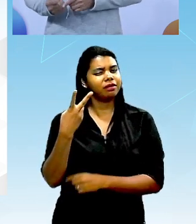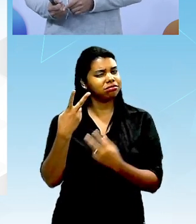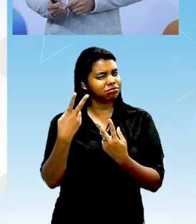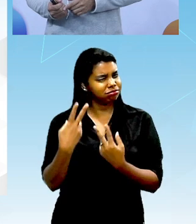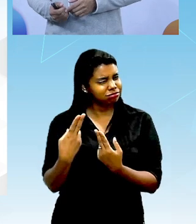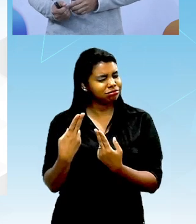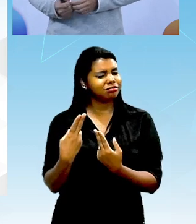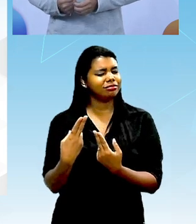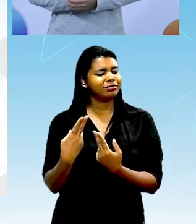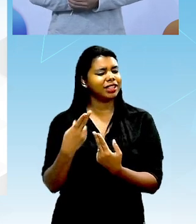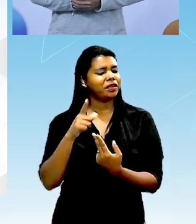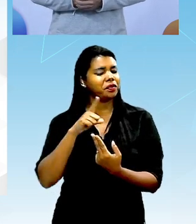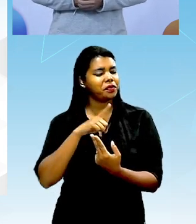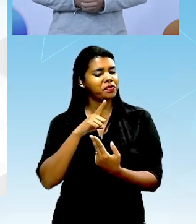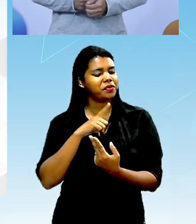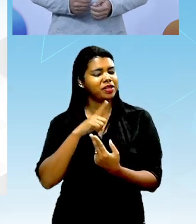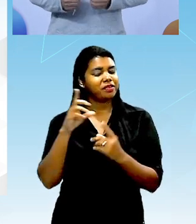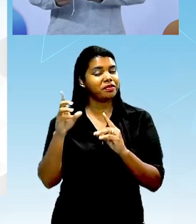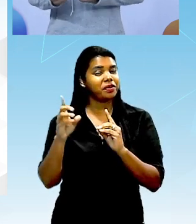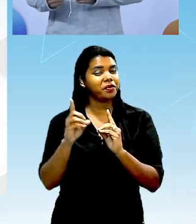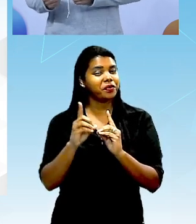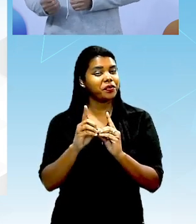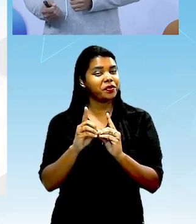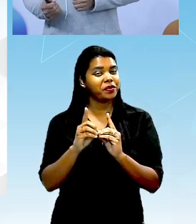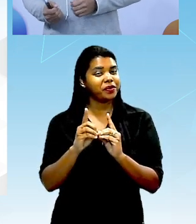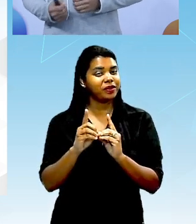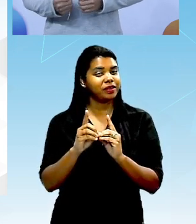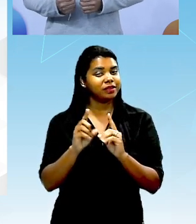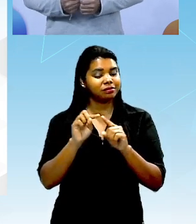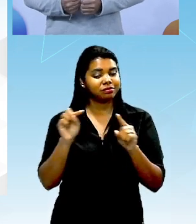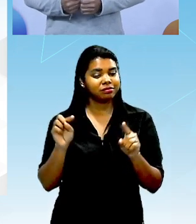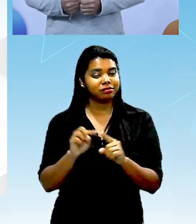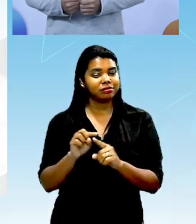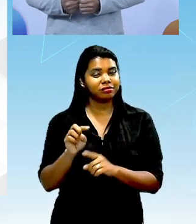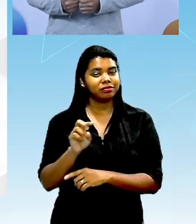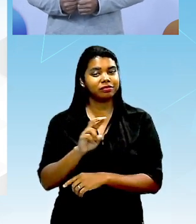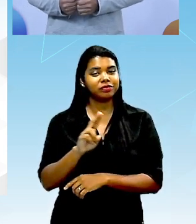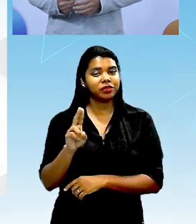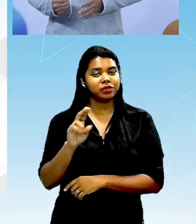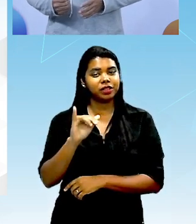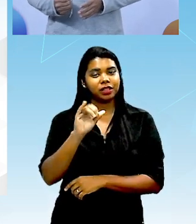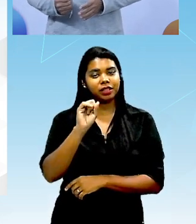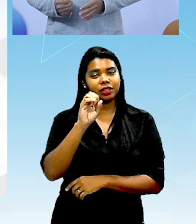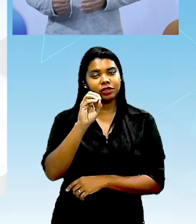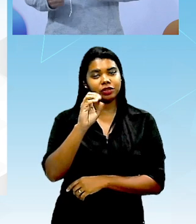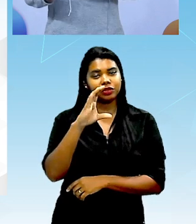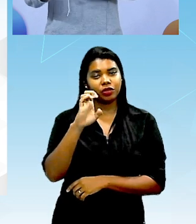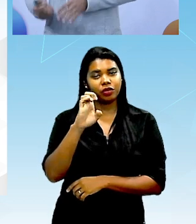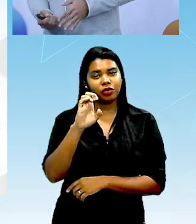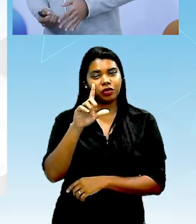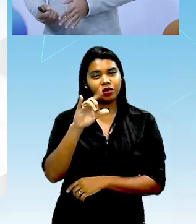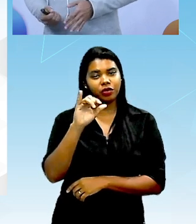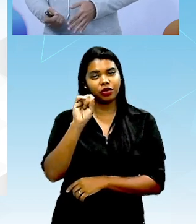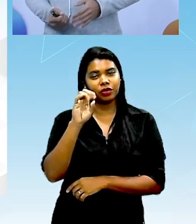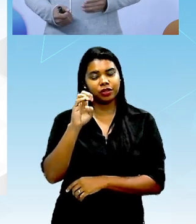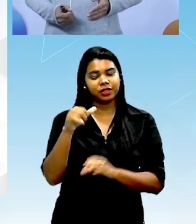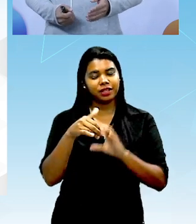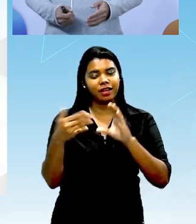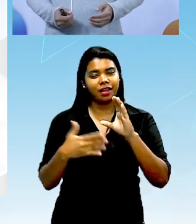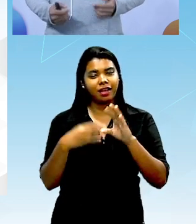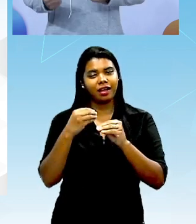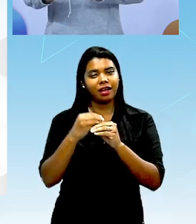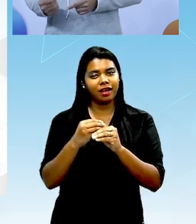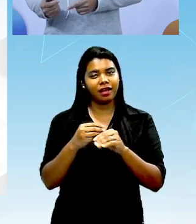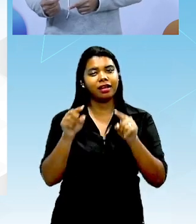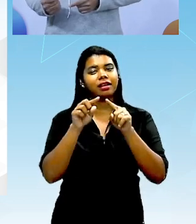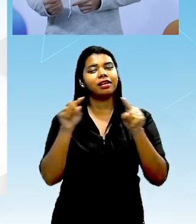quando eu tenho assim, eu vou encontrar um triângulo chamado isósceles. Beleza? Não vai esquecer? Então, isso é uma característica desse